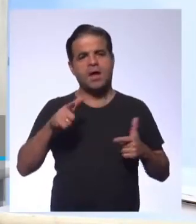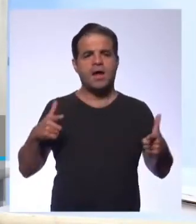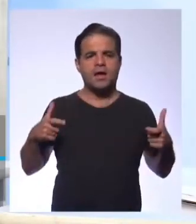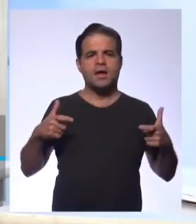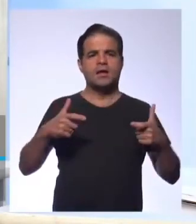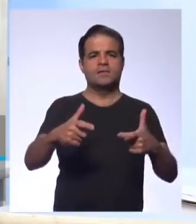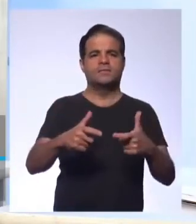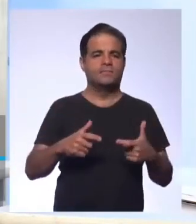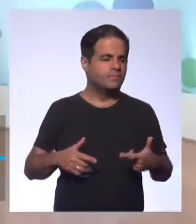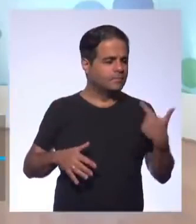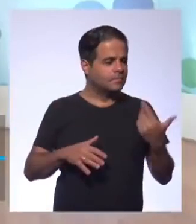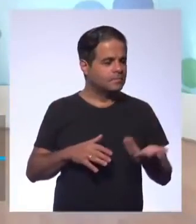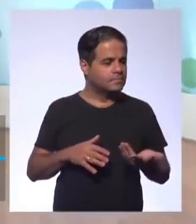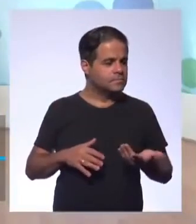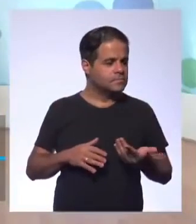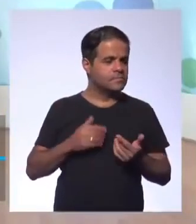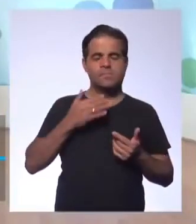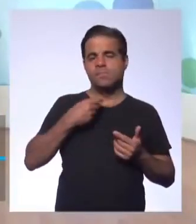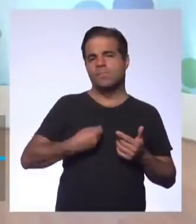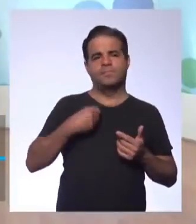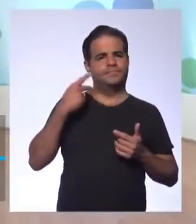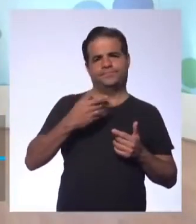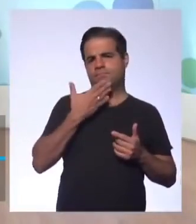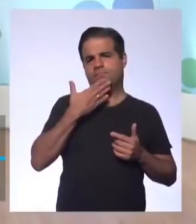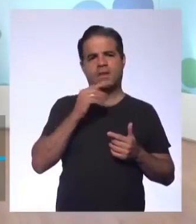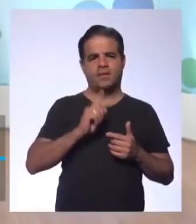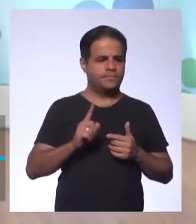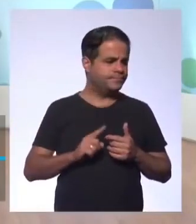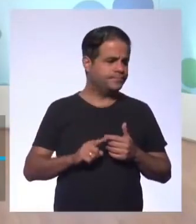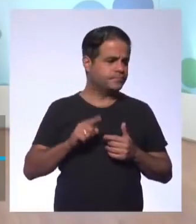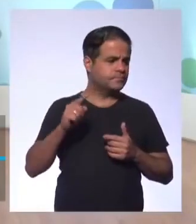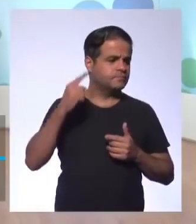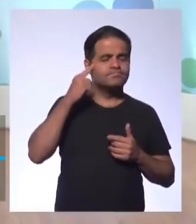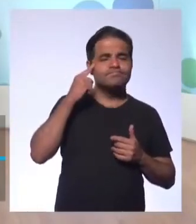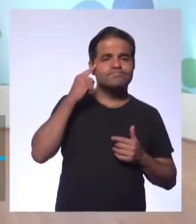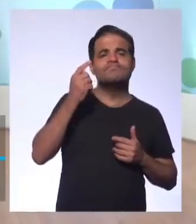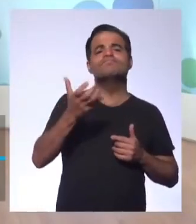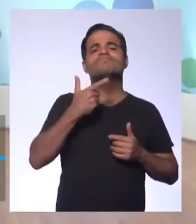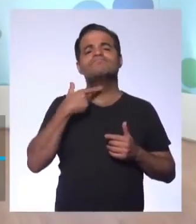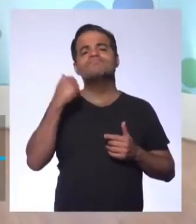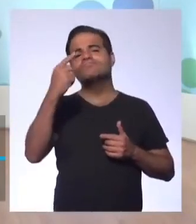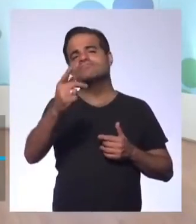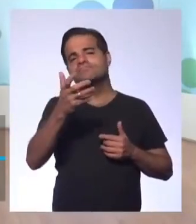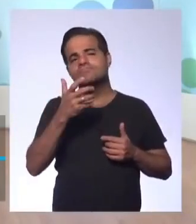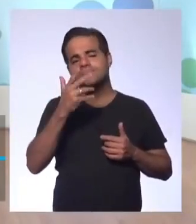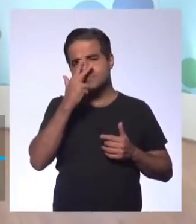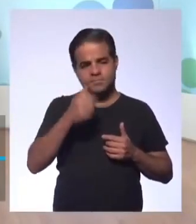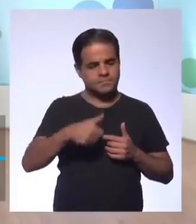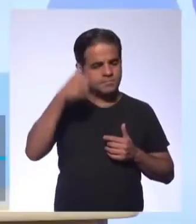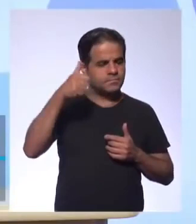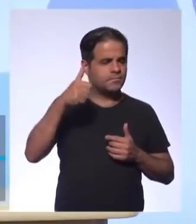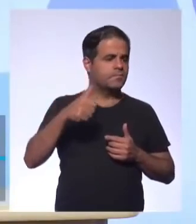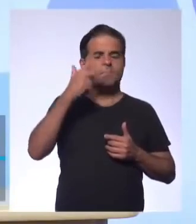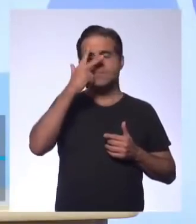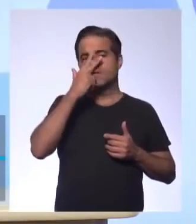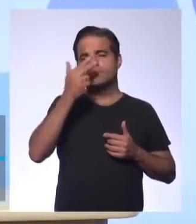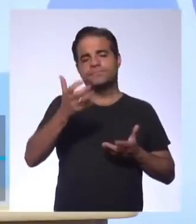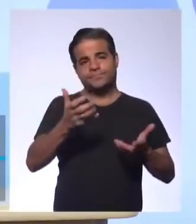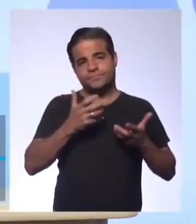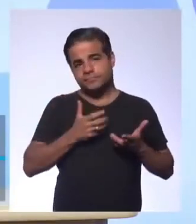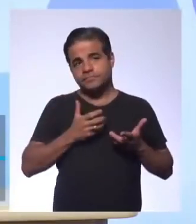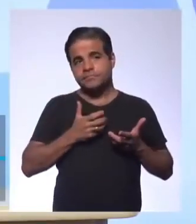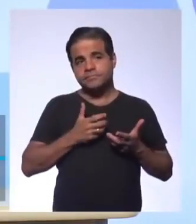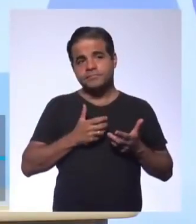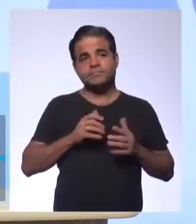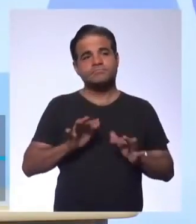vida deles não era muito fácil. O que você acha? Eu também acho. O que você preferia ser? Ai, aí eu acho que eu preferia ser